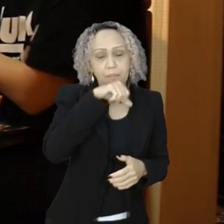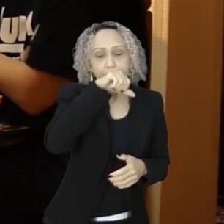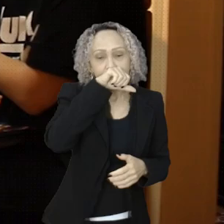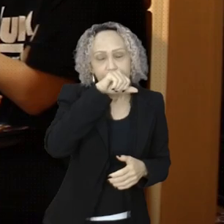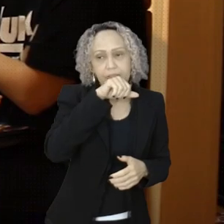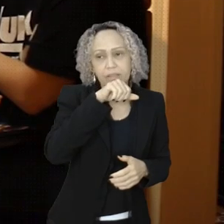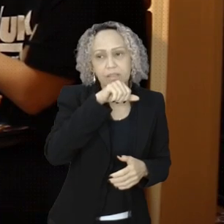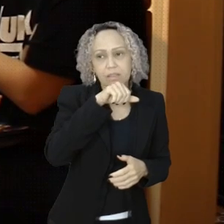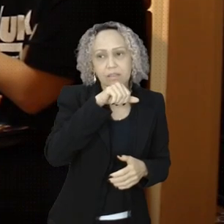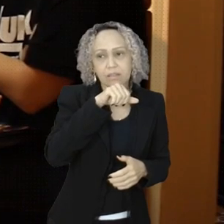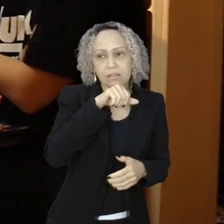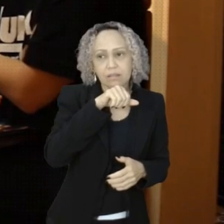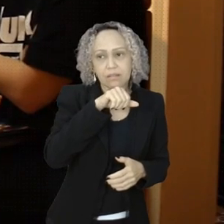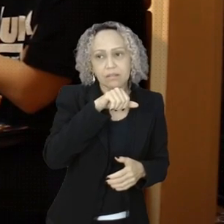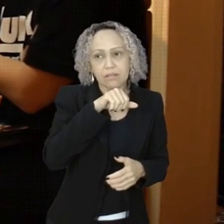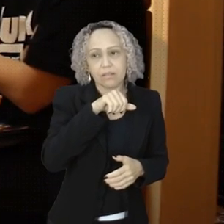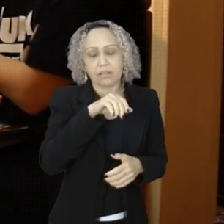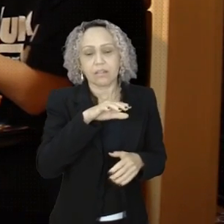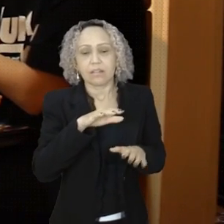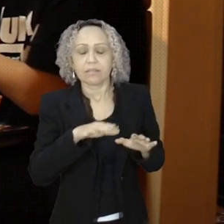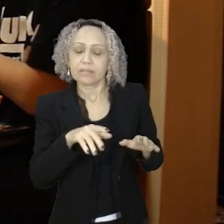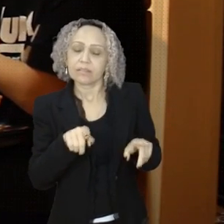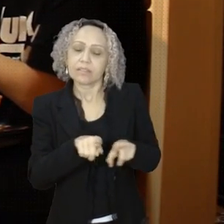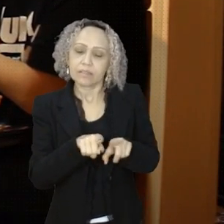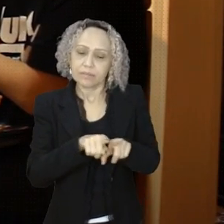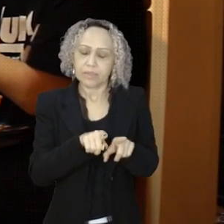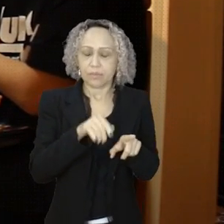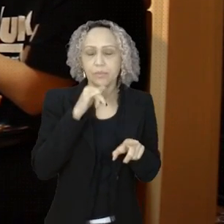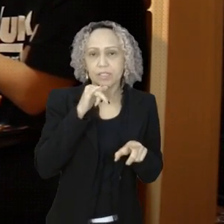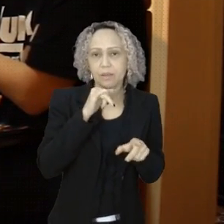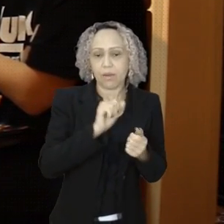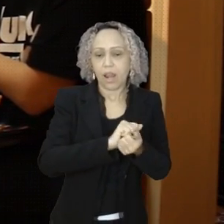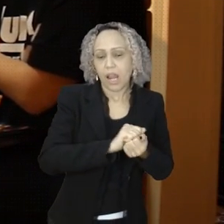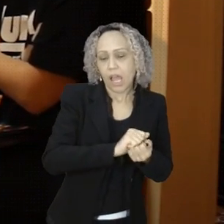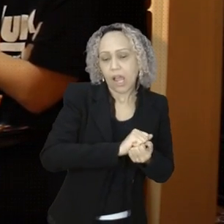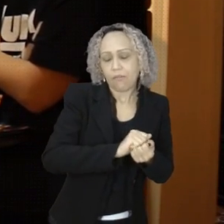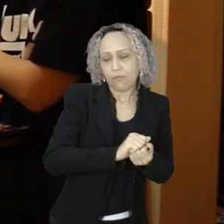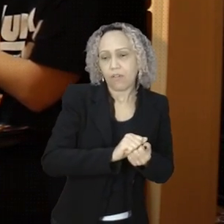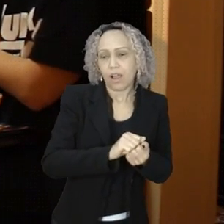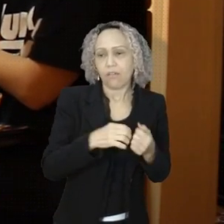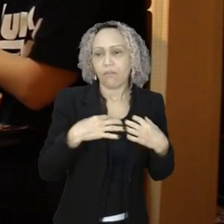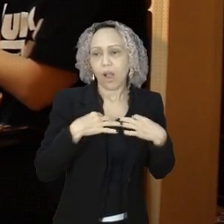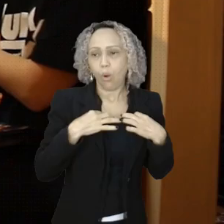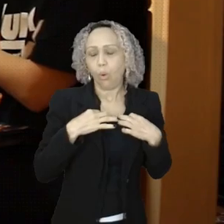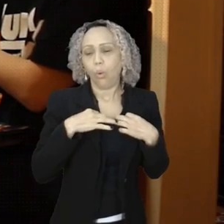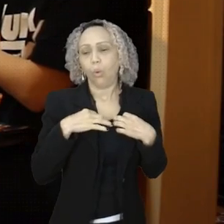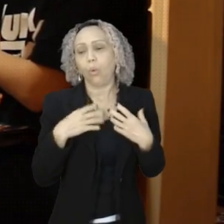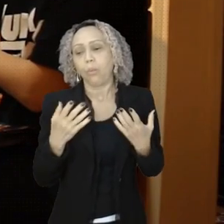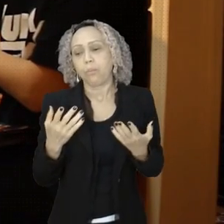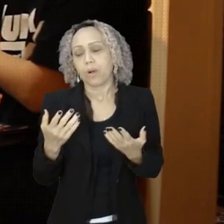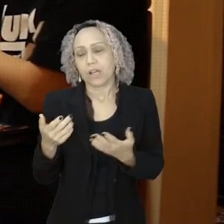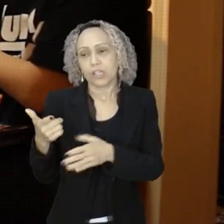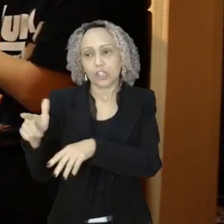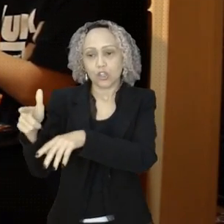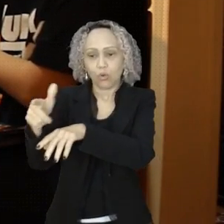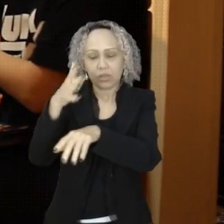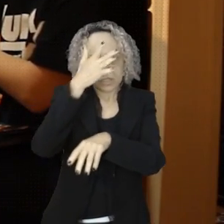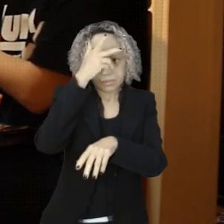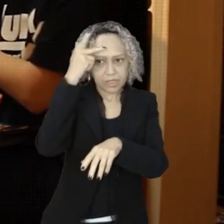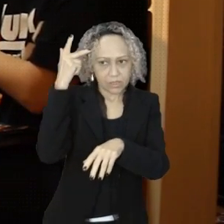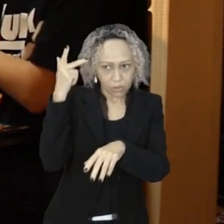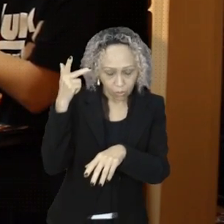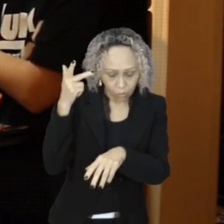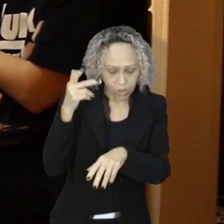E nós ajudávamos numa horta que, né, tinha no terreninho nosso, que, né, tinha canteirinho para plantar